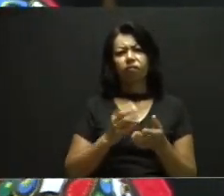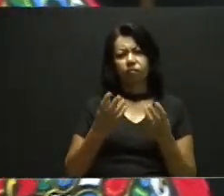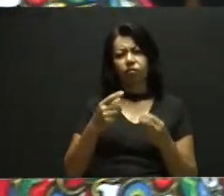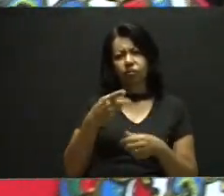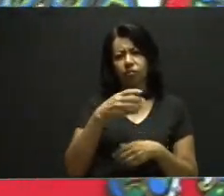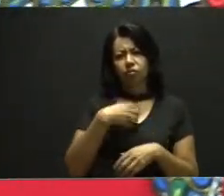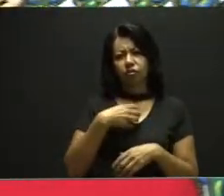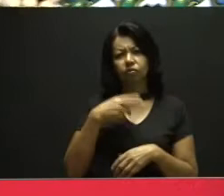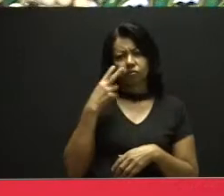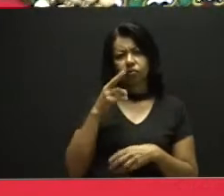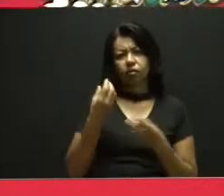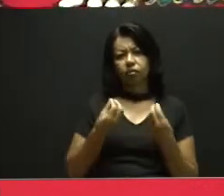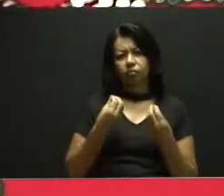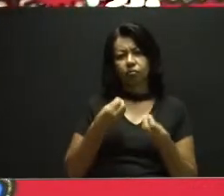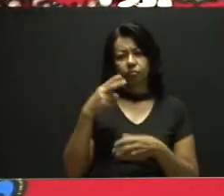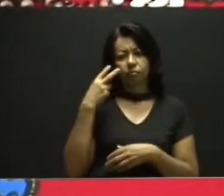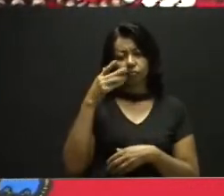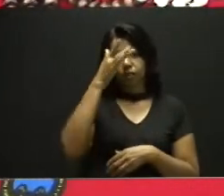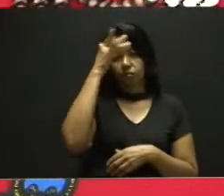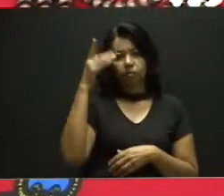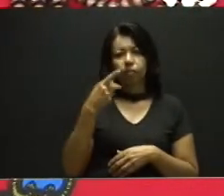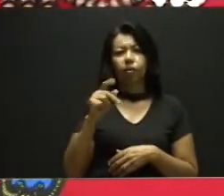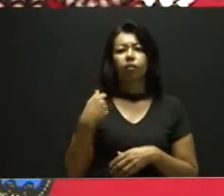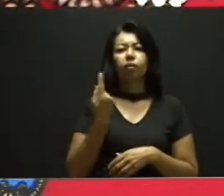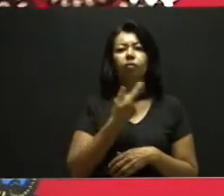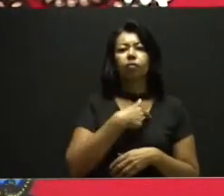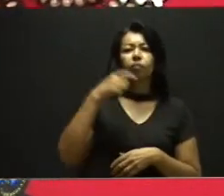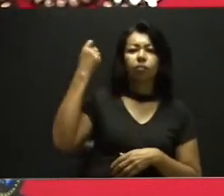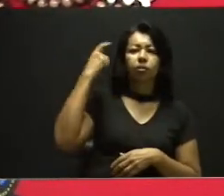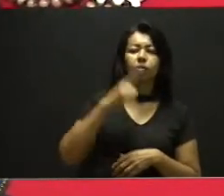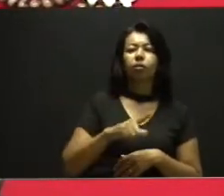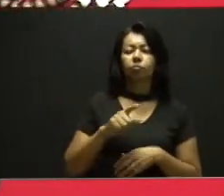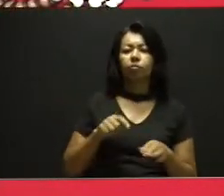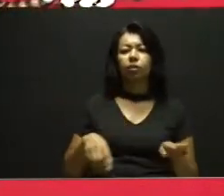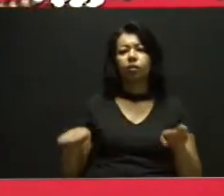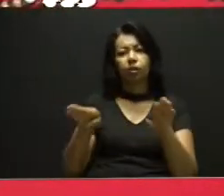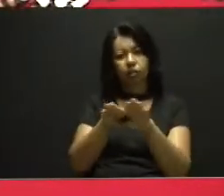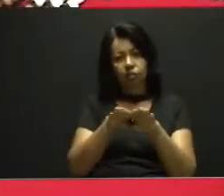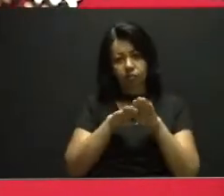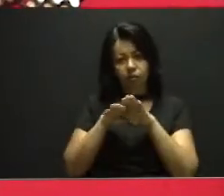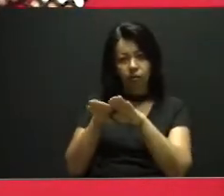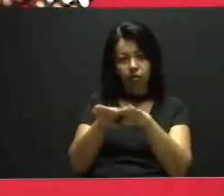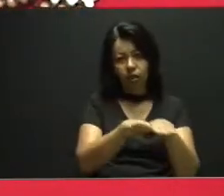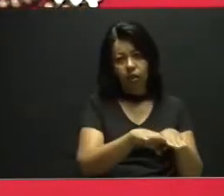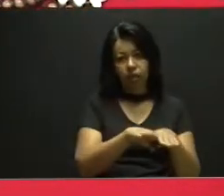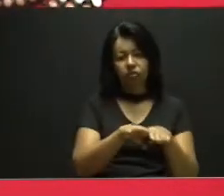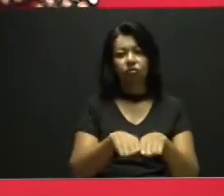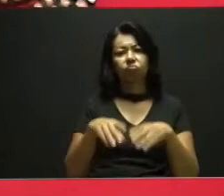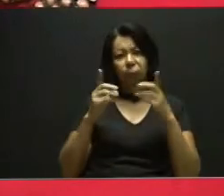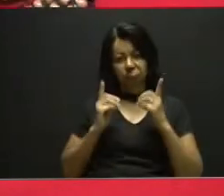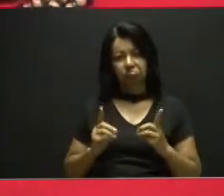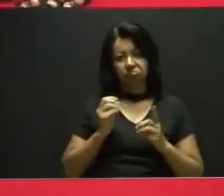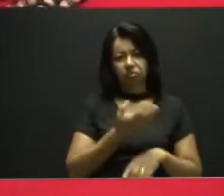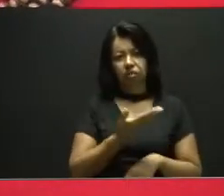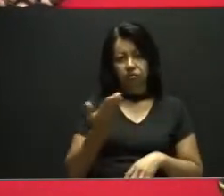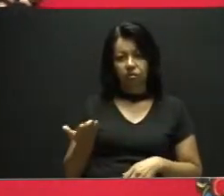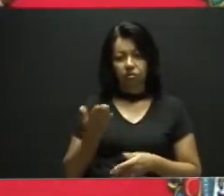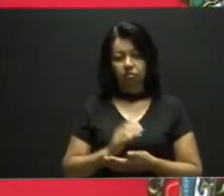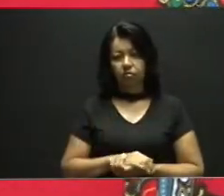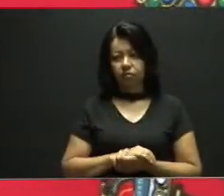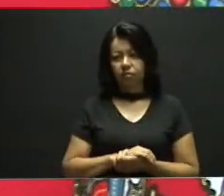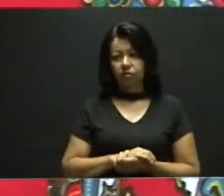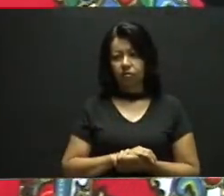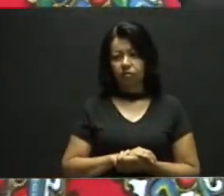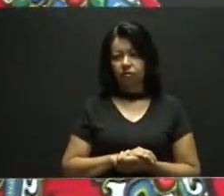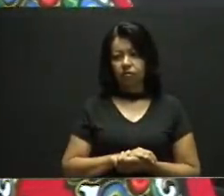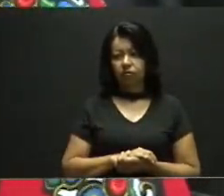de ver como pessoa é para que a gente consiga esta igualdade que é merecimento de todos silva olha